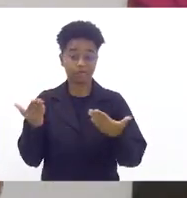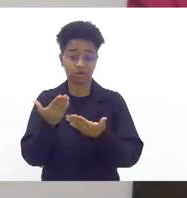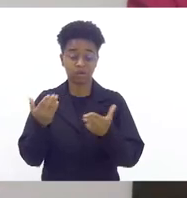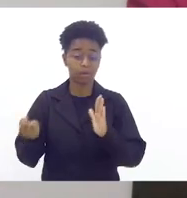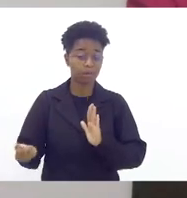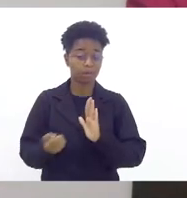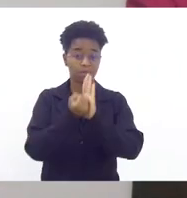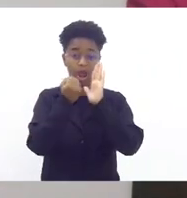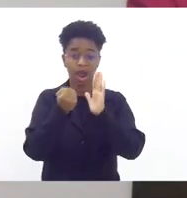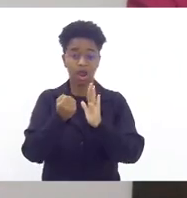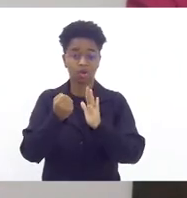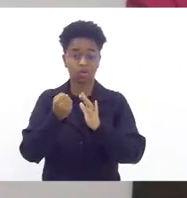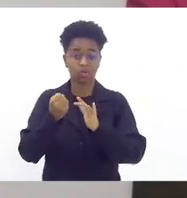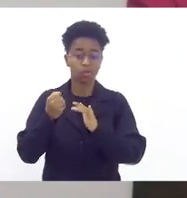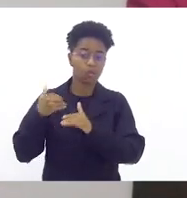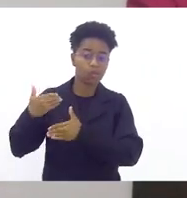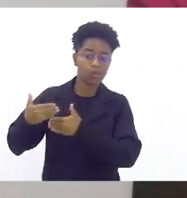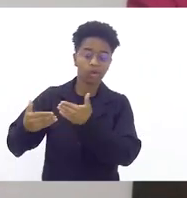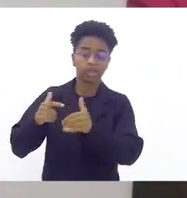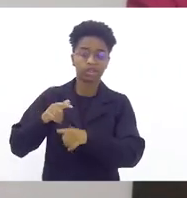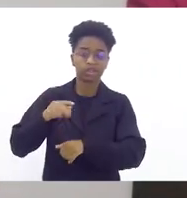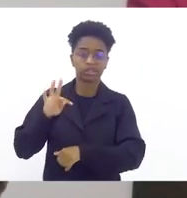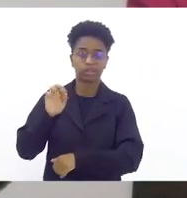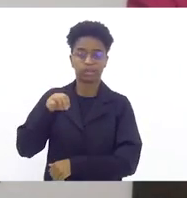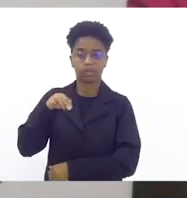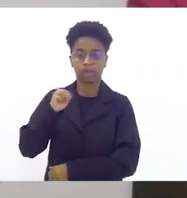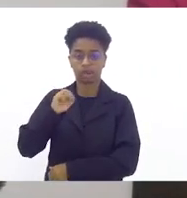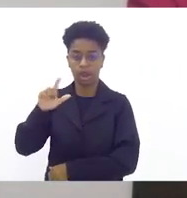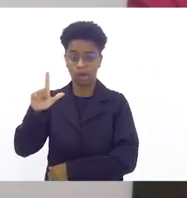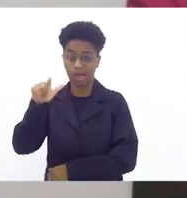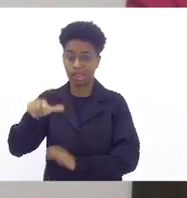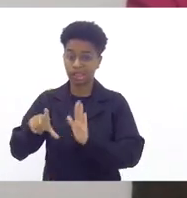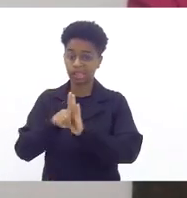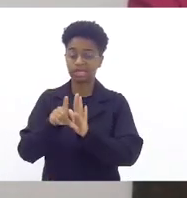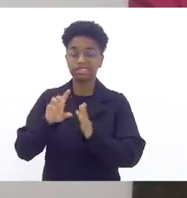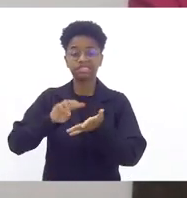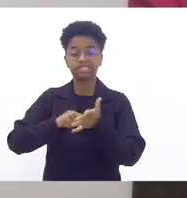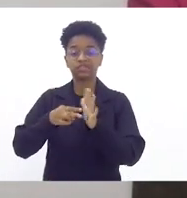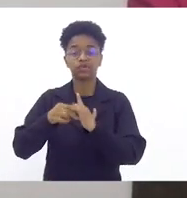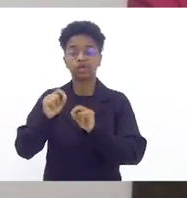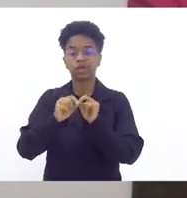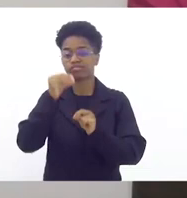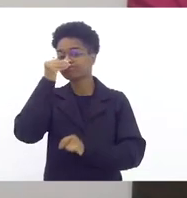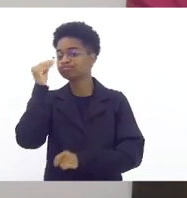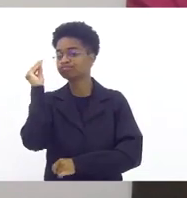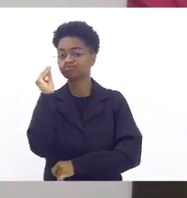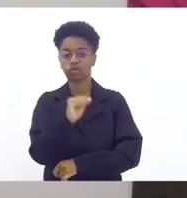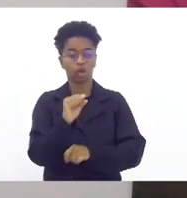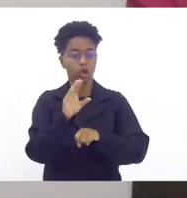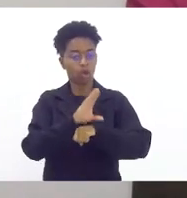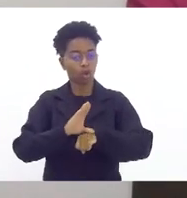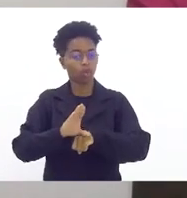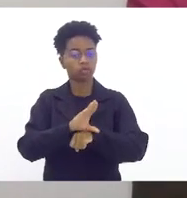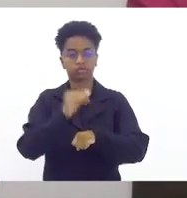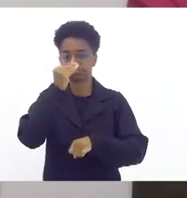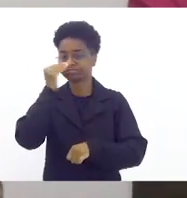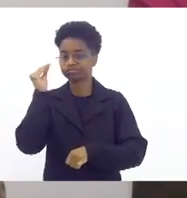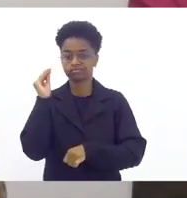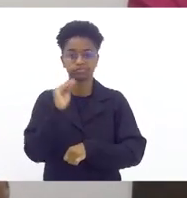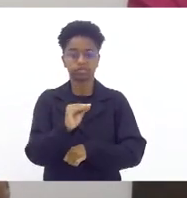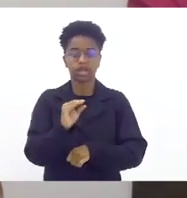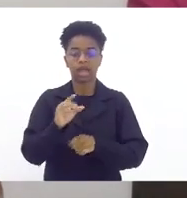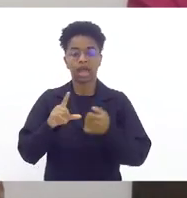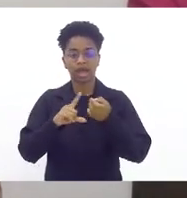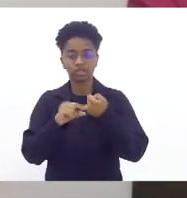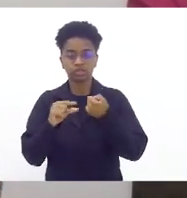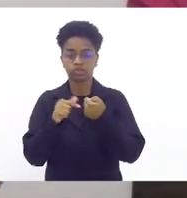marco temporal como lei. Isso é rasgar a Constituição Federal, é rasgar o artigo 232